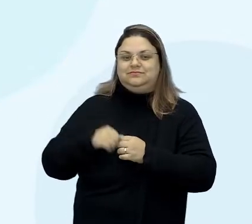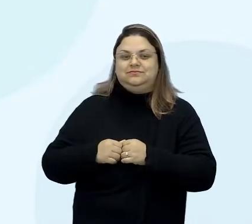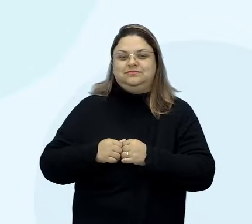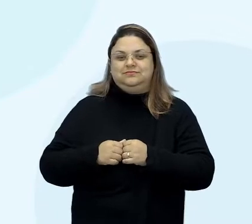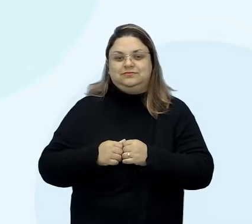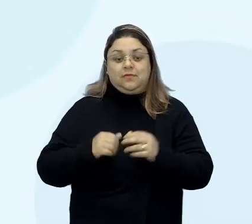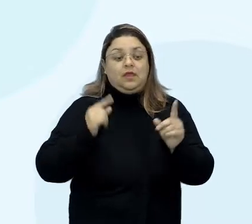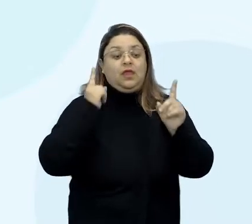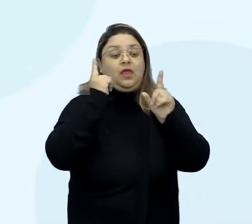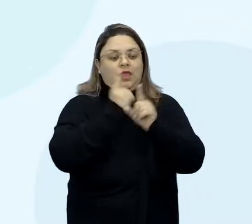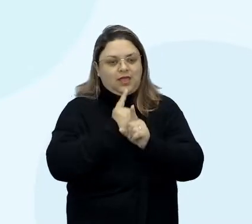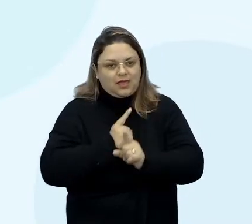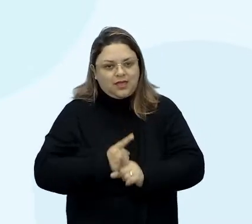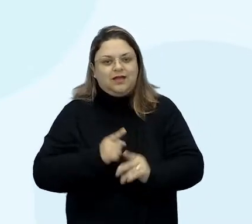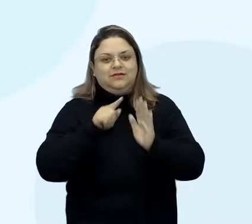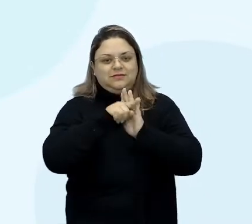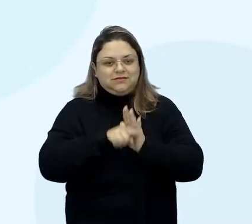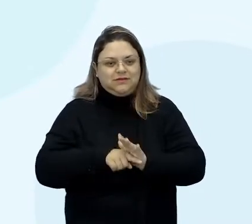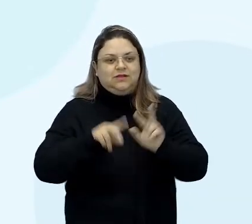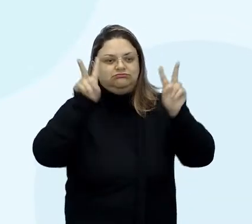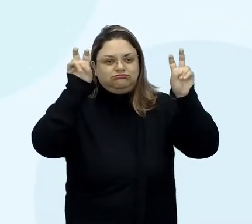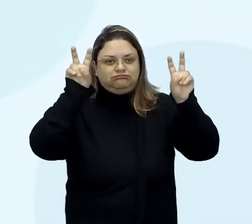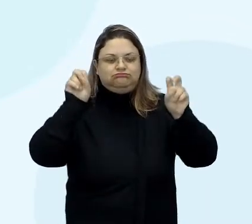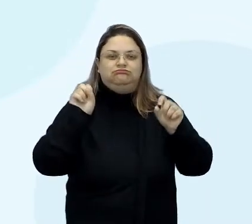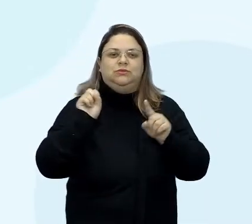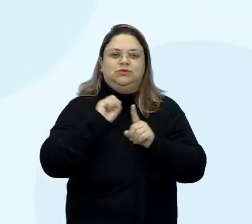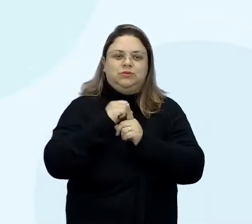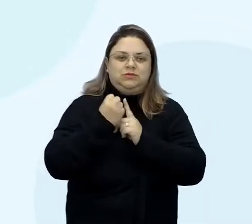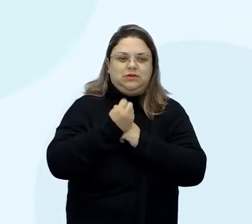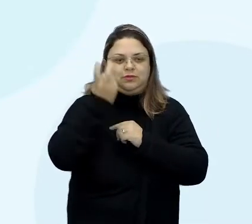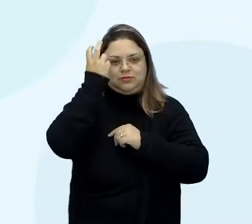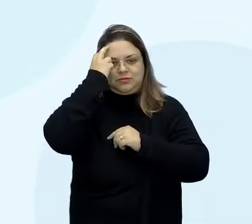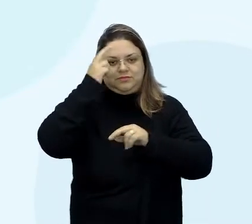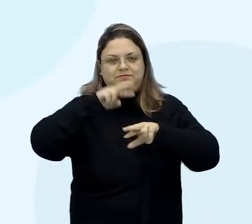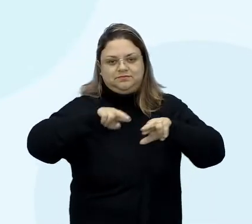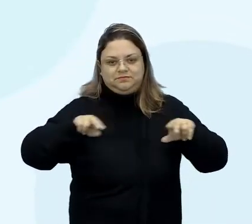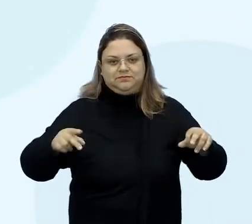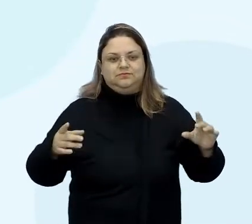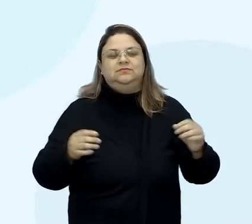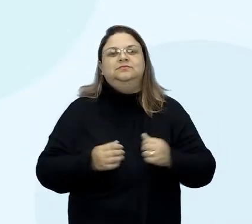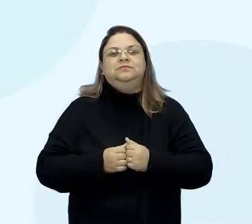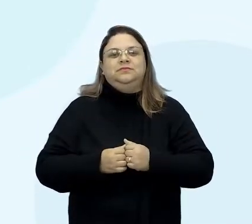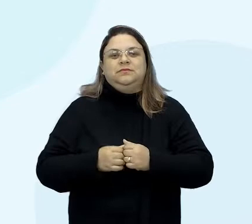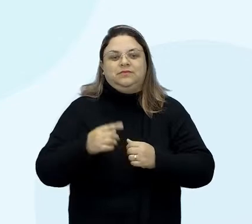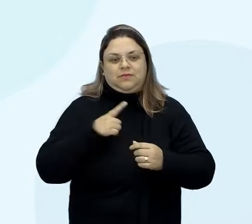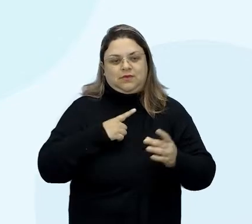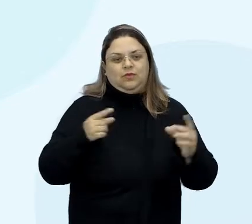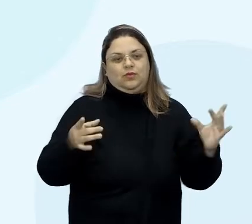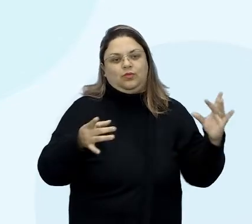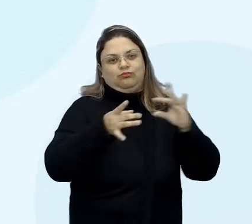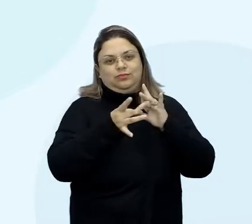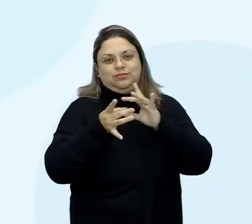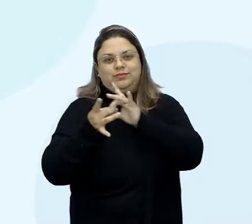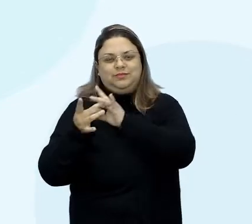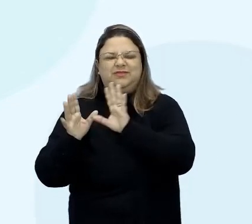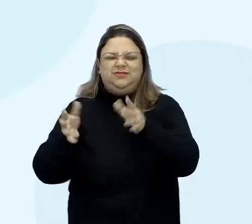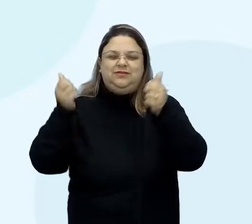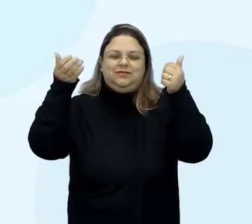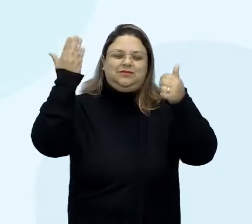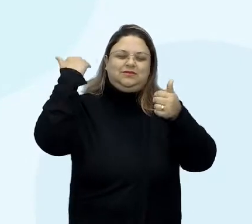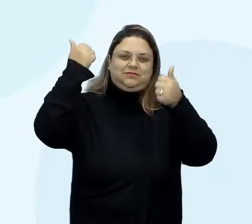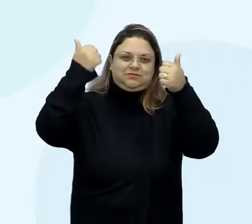reconhecer e analisar questões sociais, porque são as habilidades aí dos eixos estruturantes, então a gente já falou em outras aulas, tá